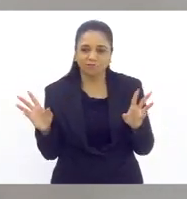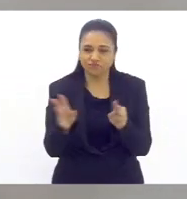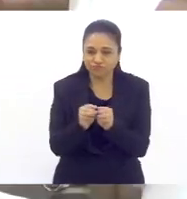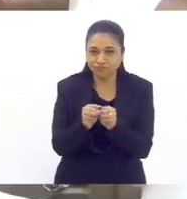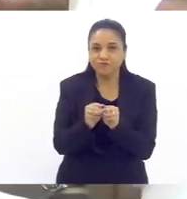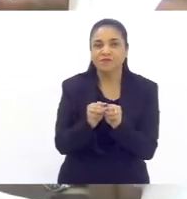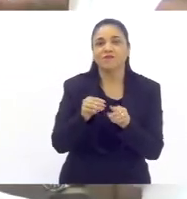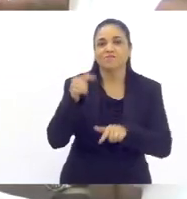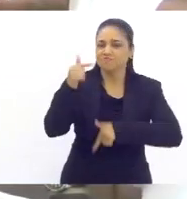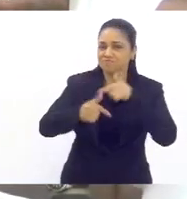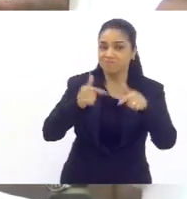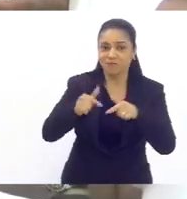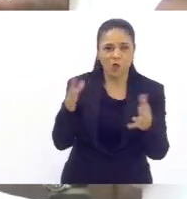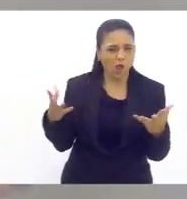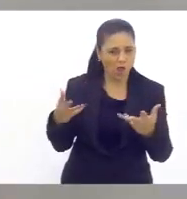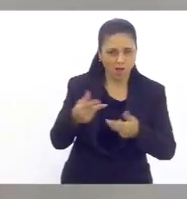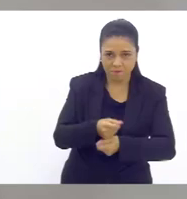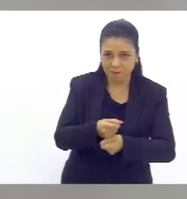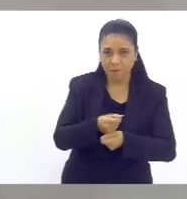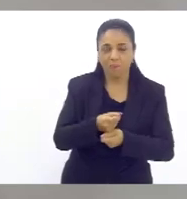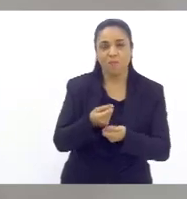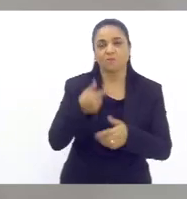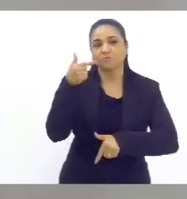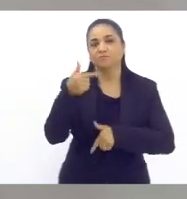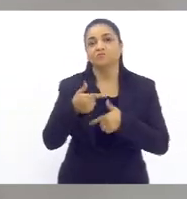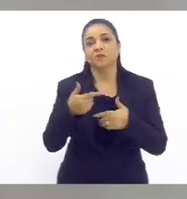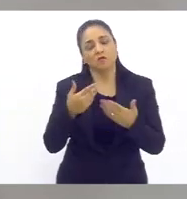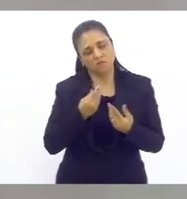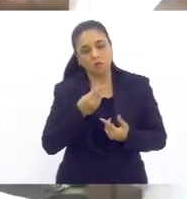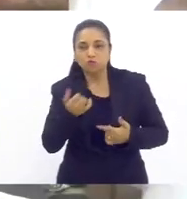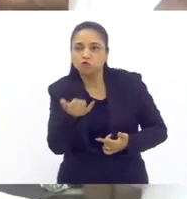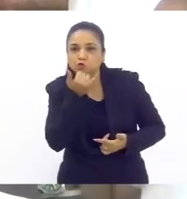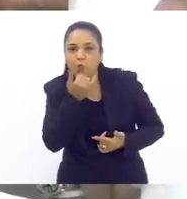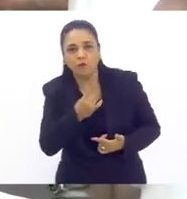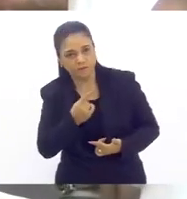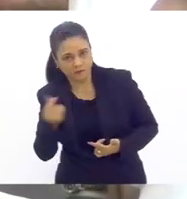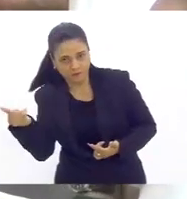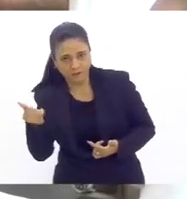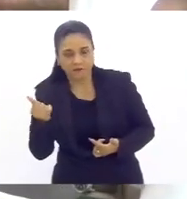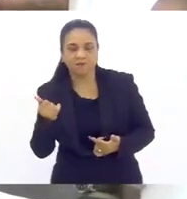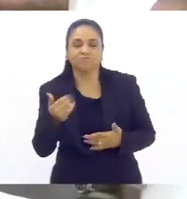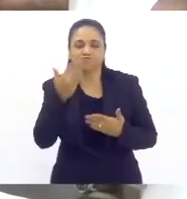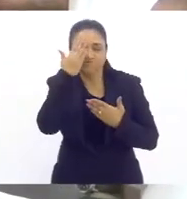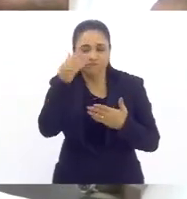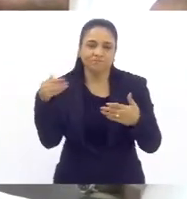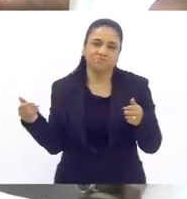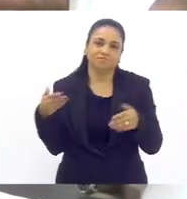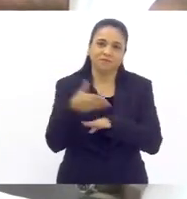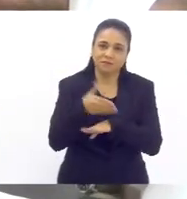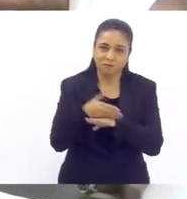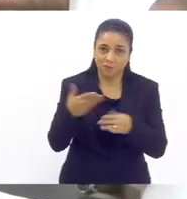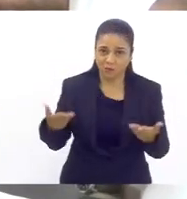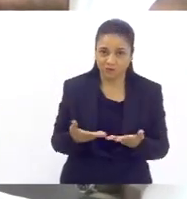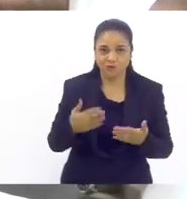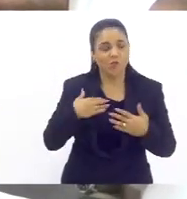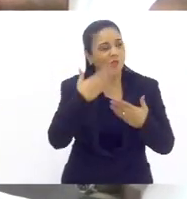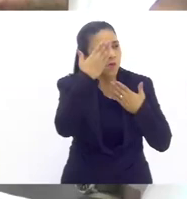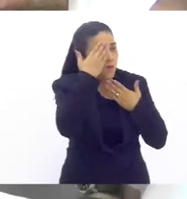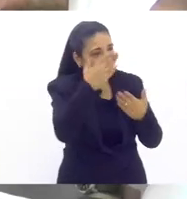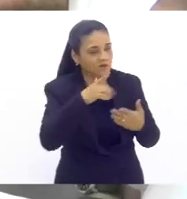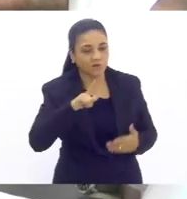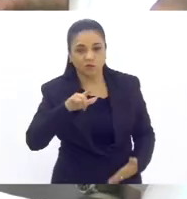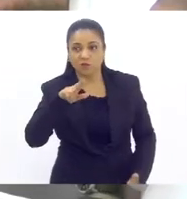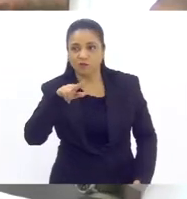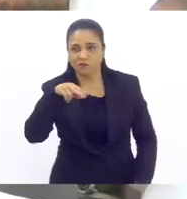trabalho já peço desculpas que eu vou ter que sair daqui a pouquinho mas muito bom estar aqui com vocês obrigada Obrigado você Luciana